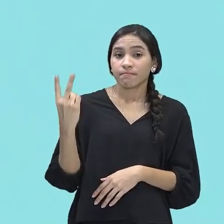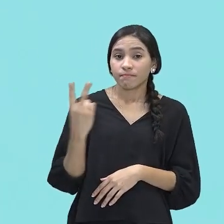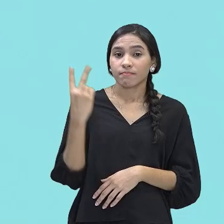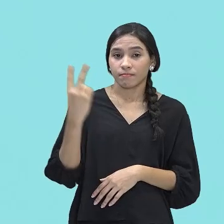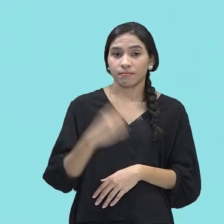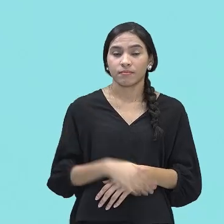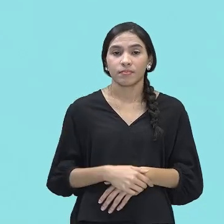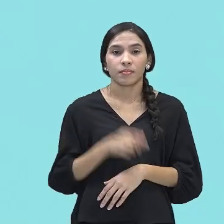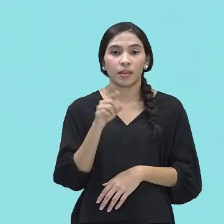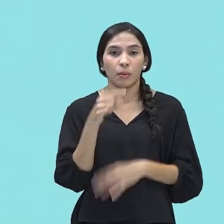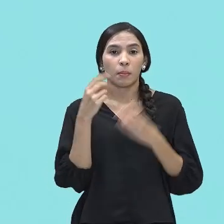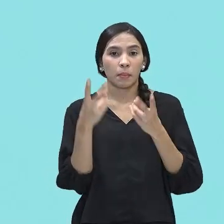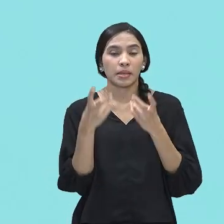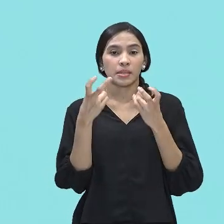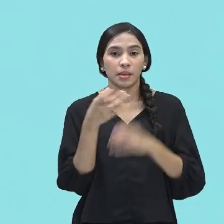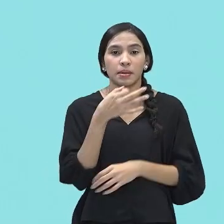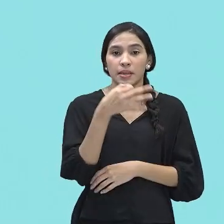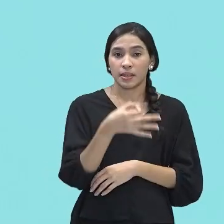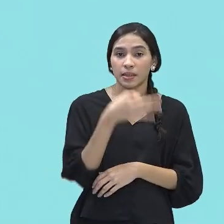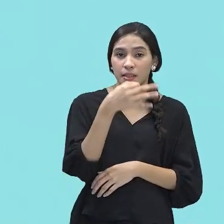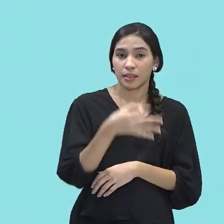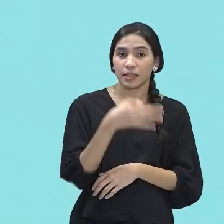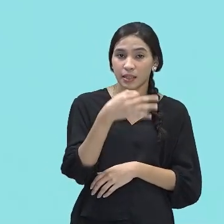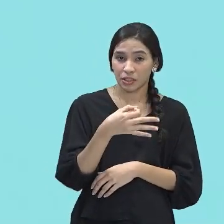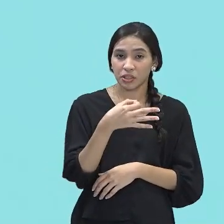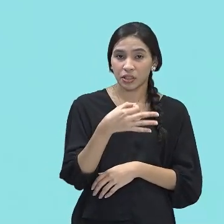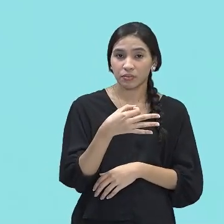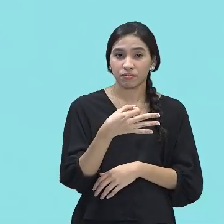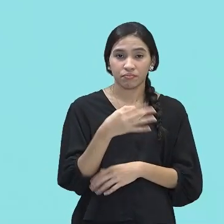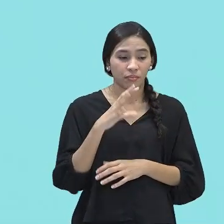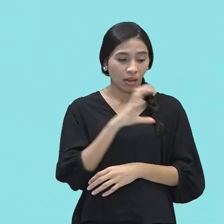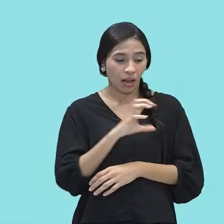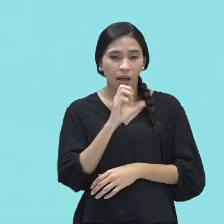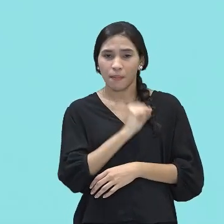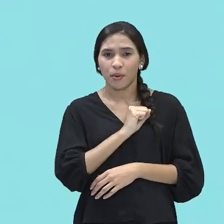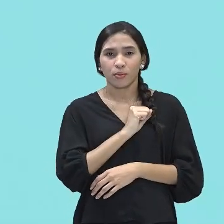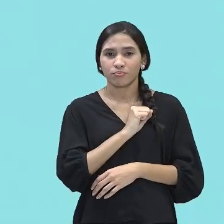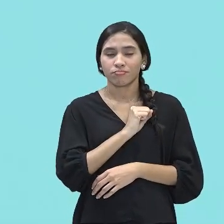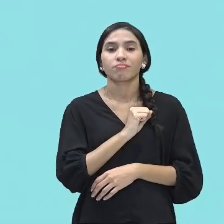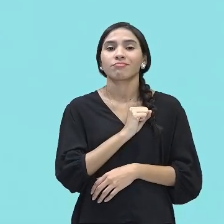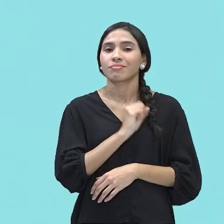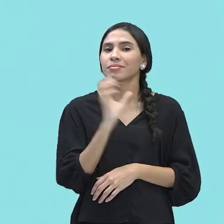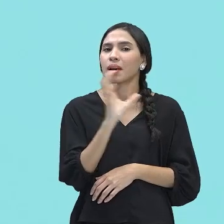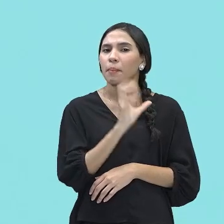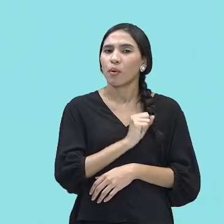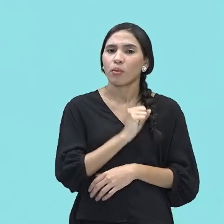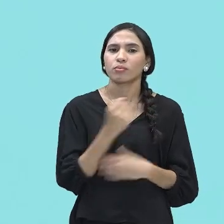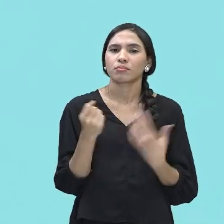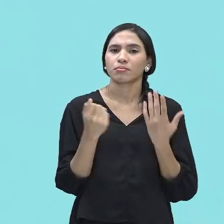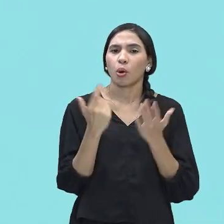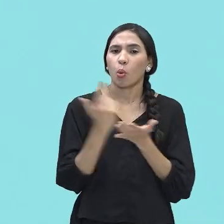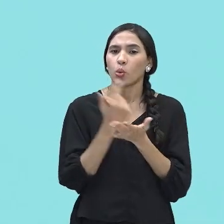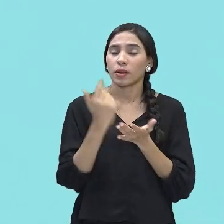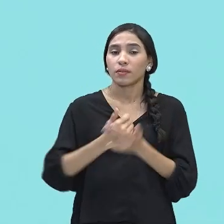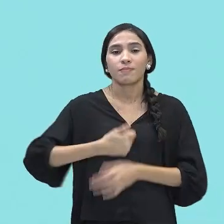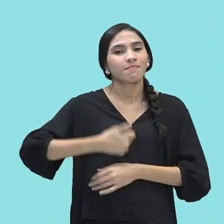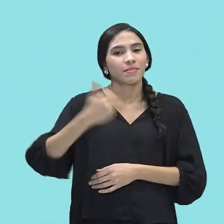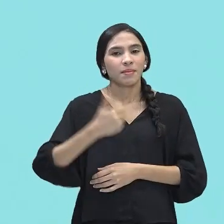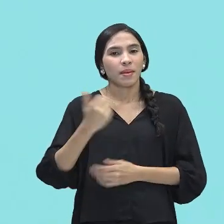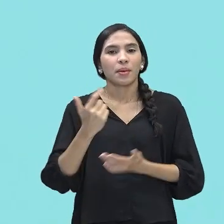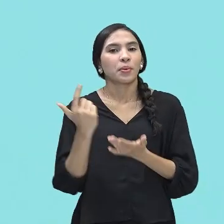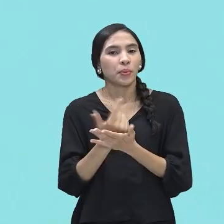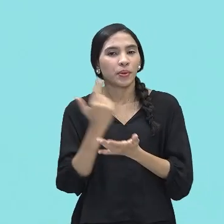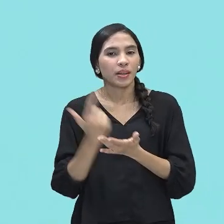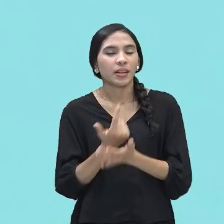Então veja que a crítica gostou, amou, vamos colocar assim, né? o primeiro livro